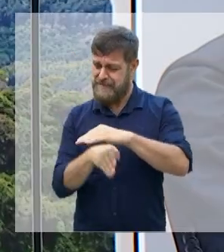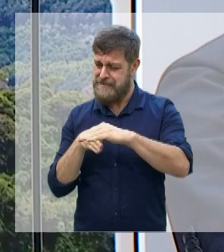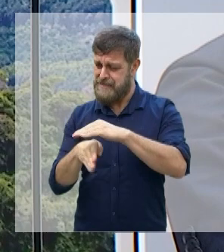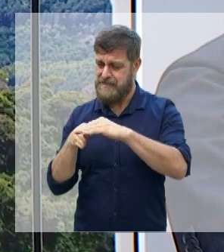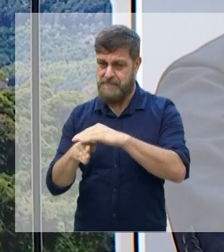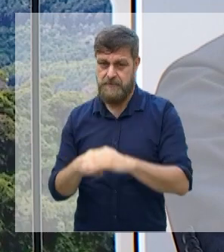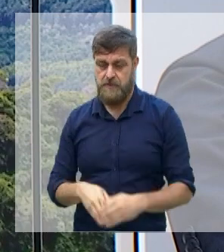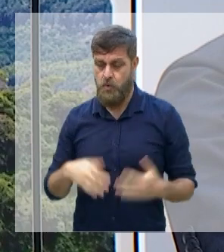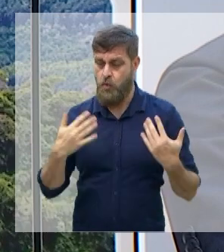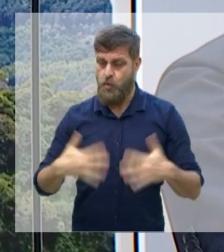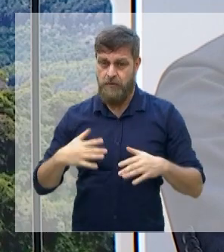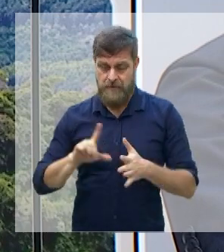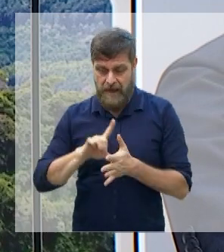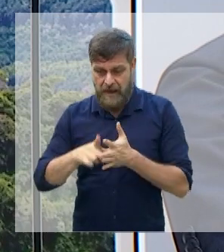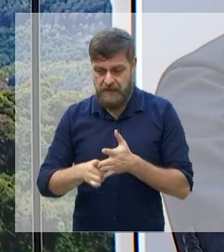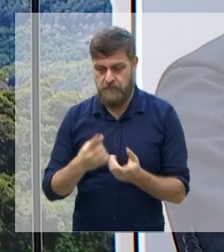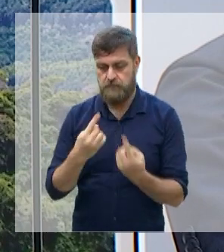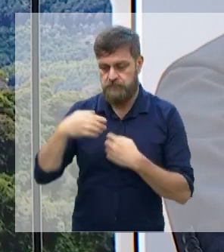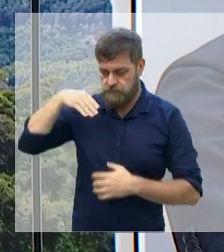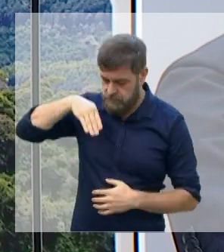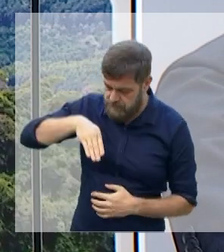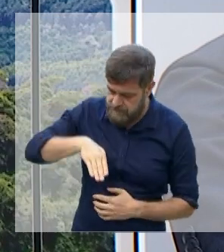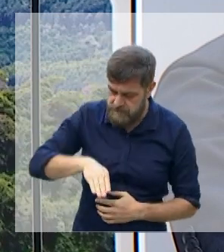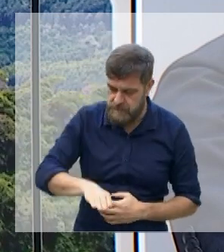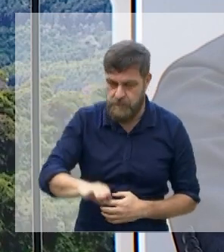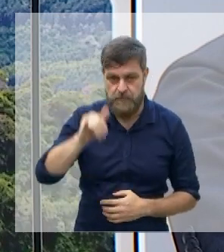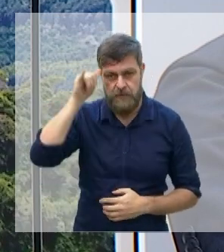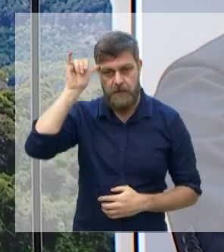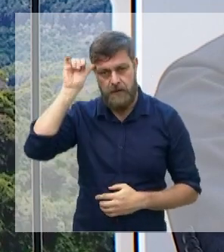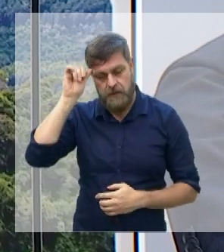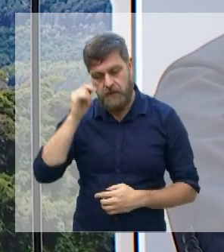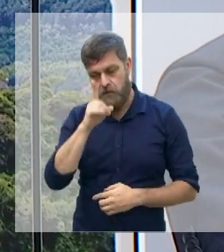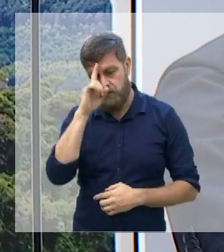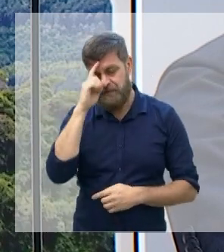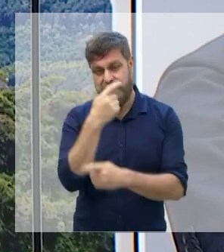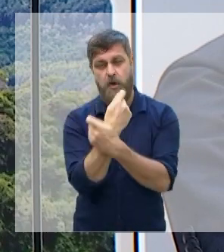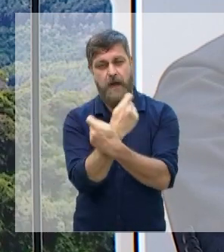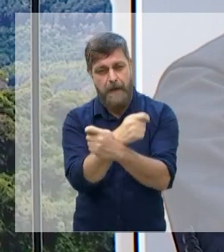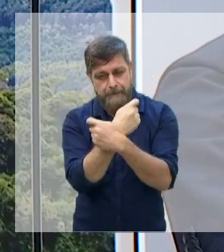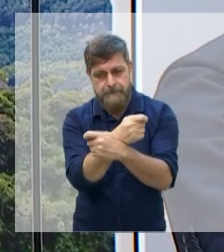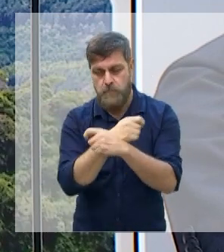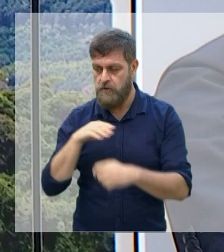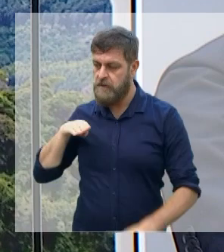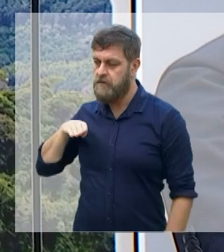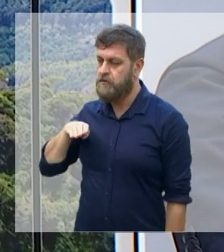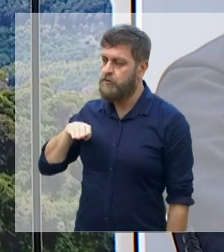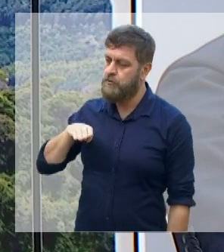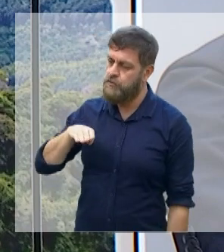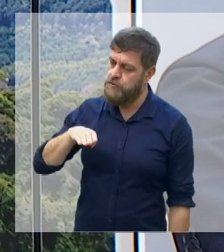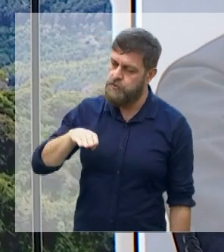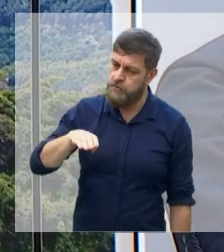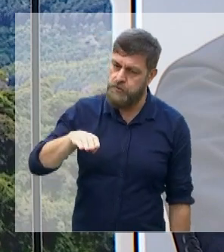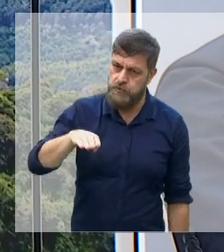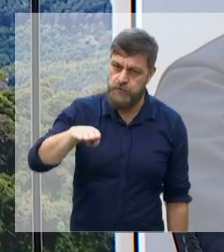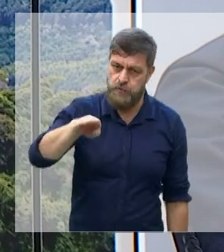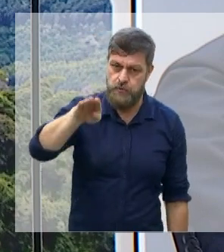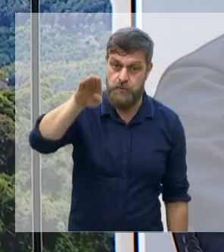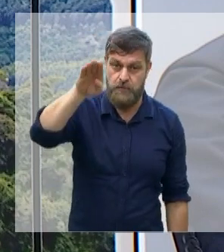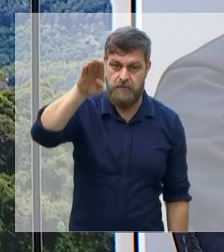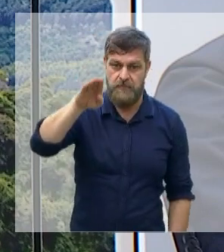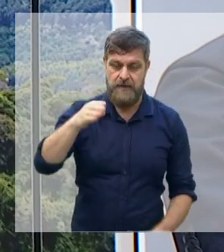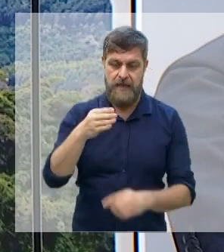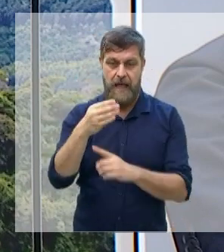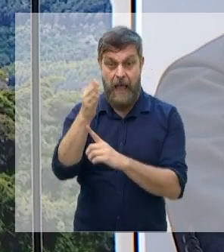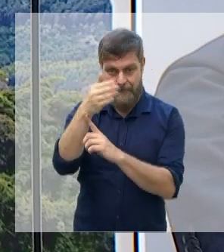no nono e john boyd dunlop passamos ali feito hospital da puc tudo mais vamos passar por cima da